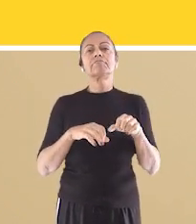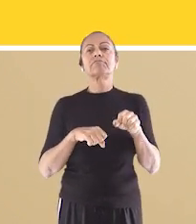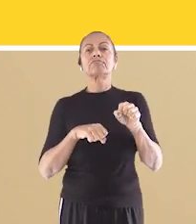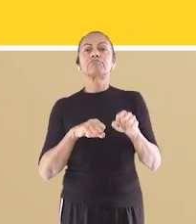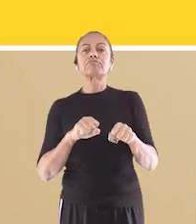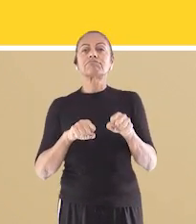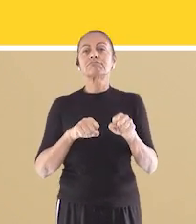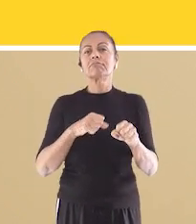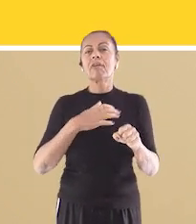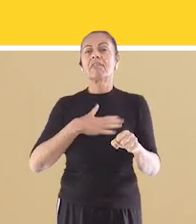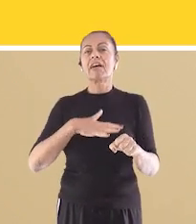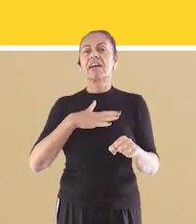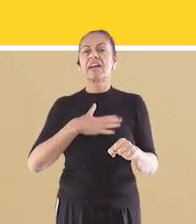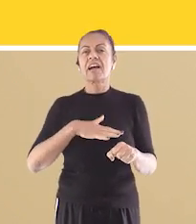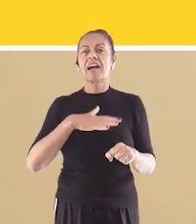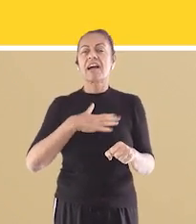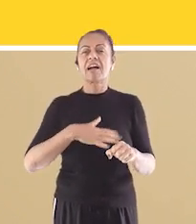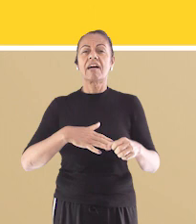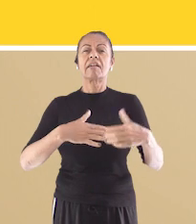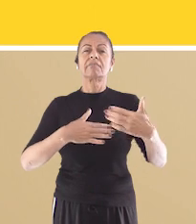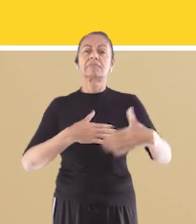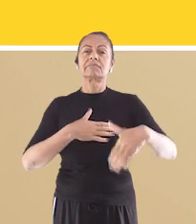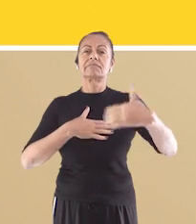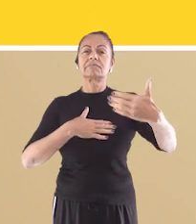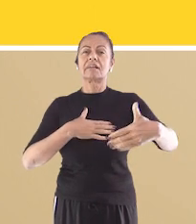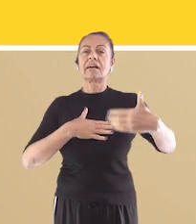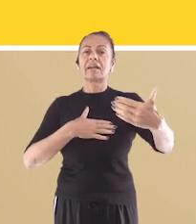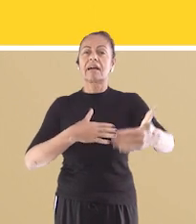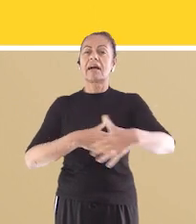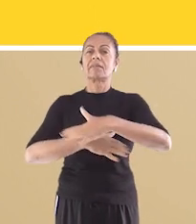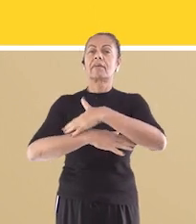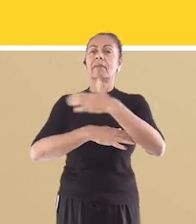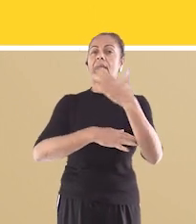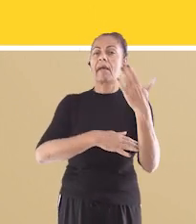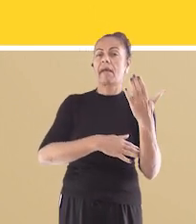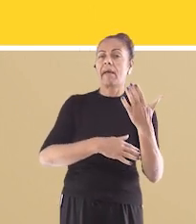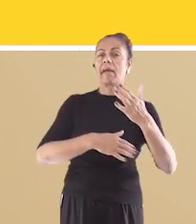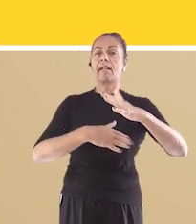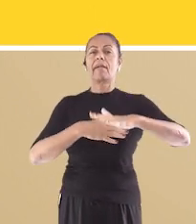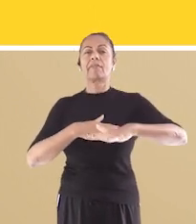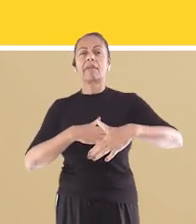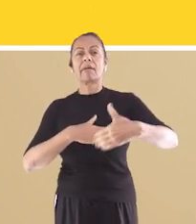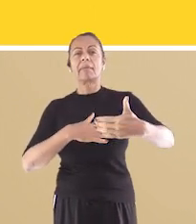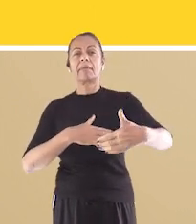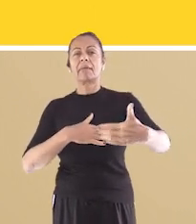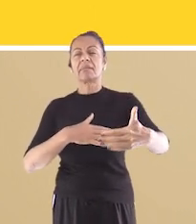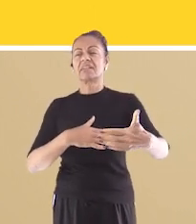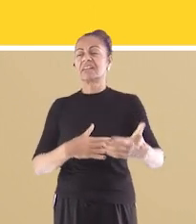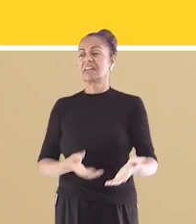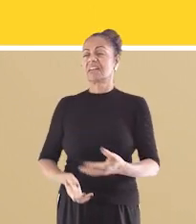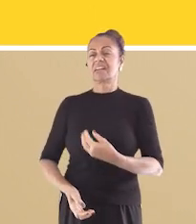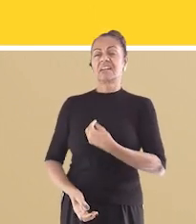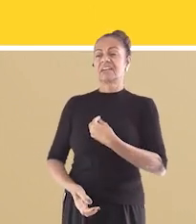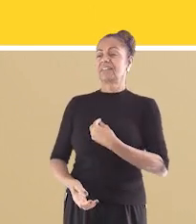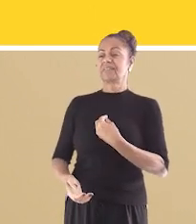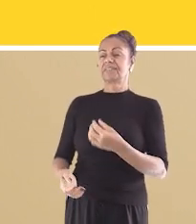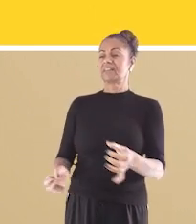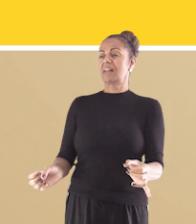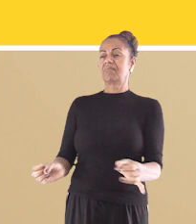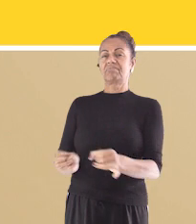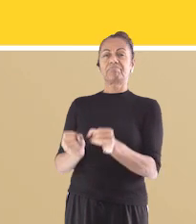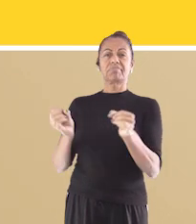olham. Eita vida besta, meu Deus! Vamos para a nossa primeira pergunta sobre esse